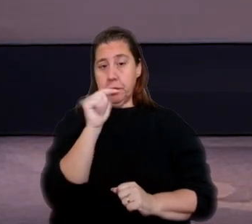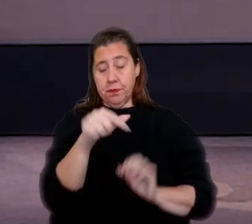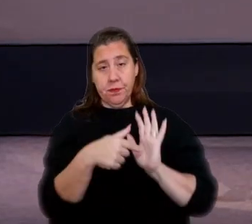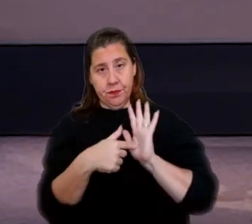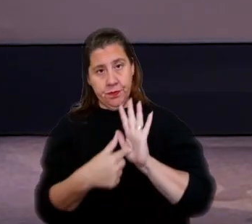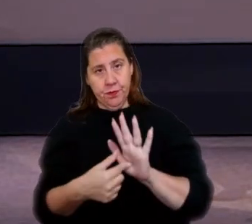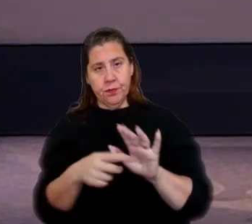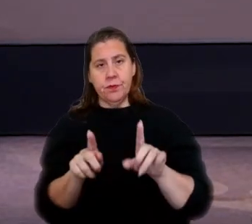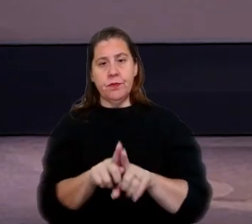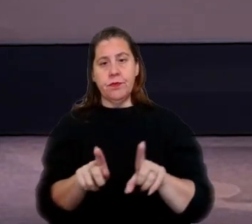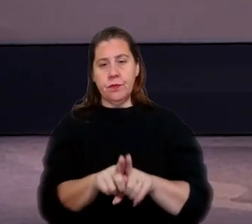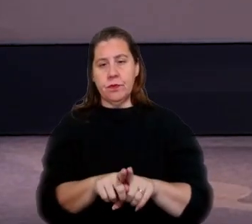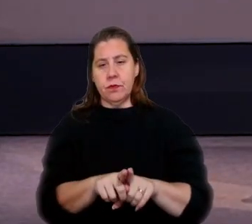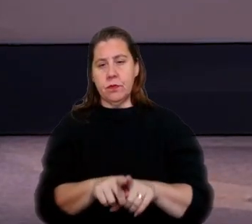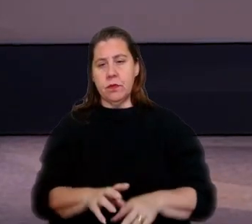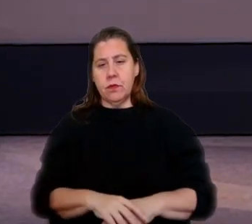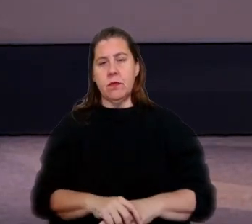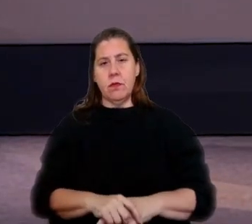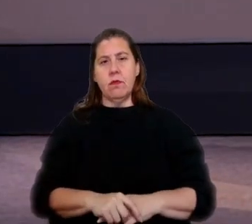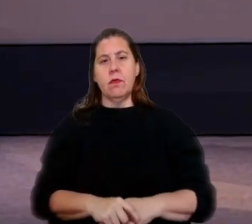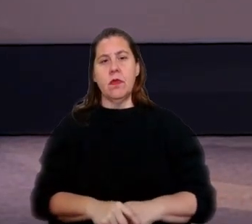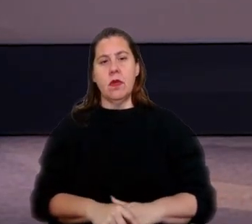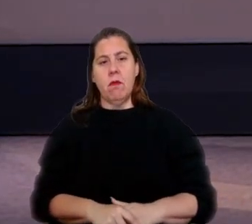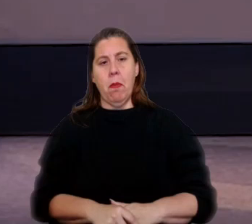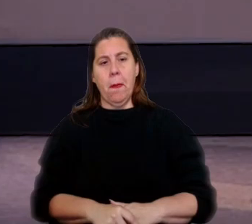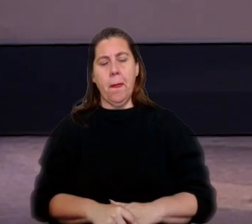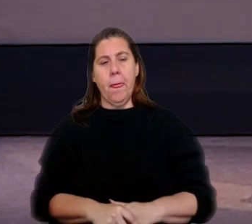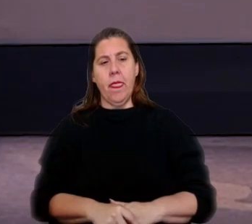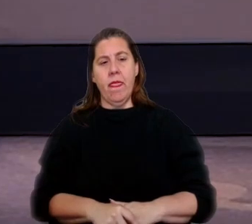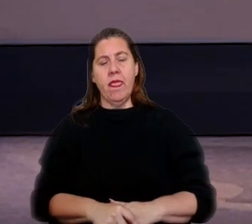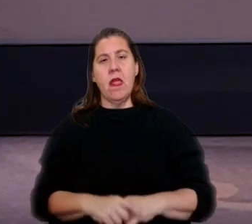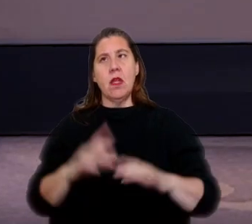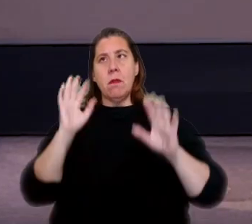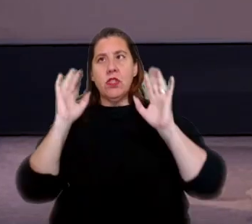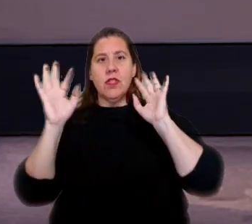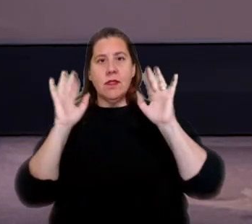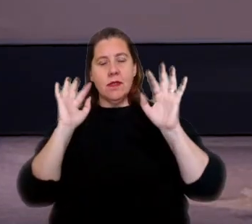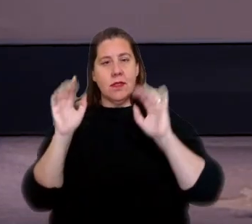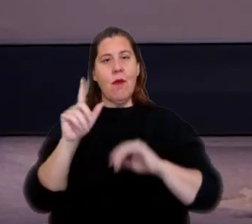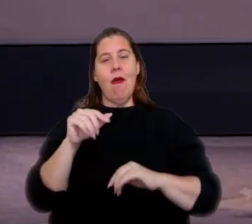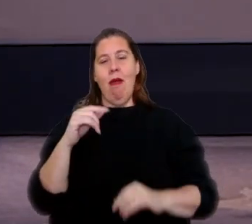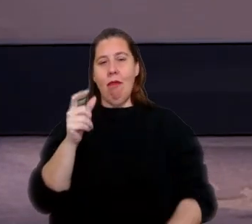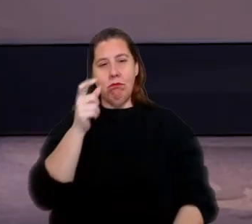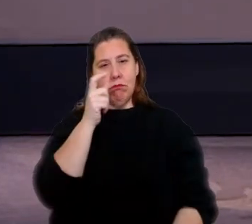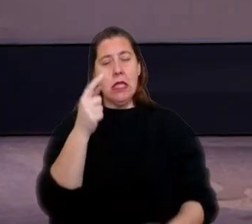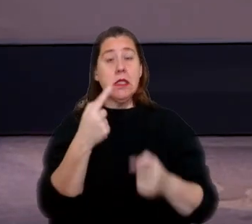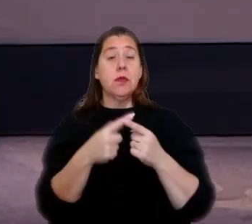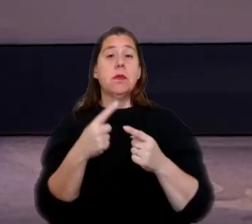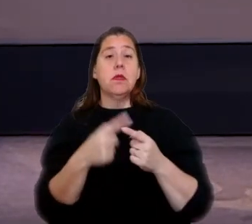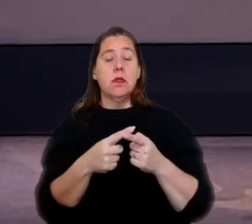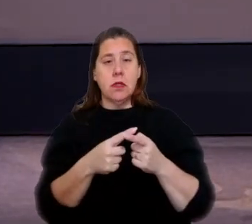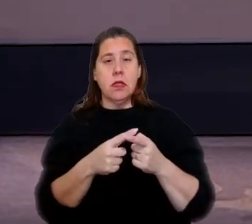E isso que você falou em relação ao Remy e o Léo sobre, né, as fantasias, a narrativa, é